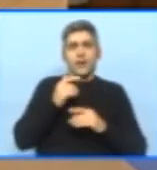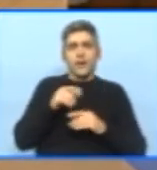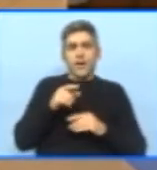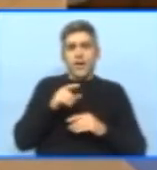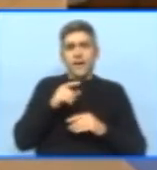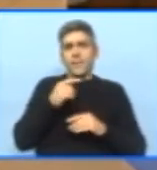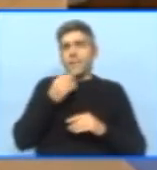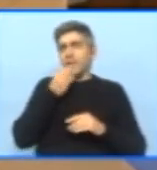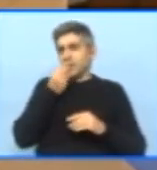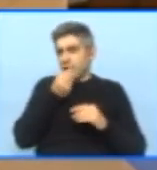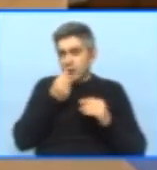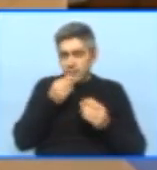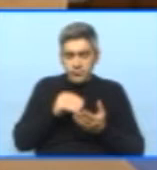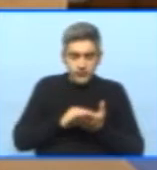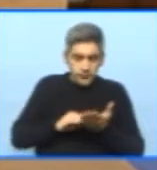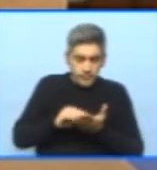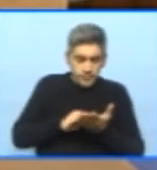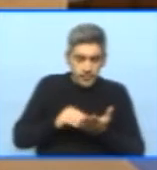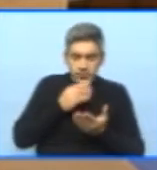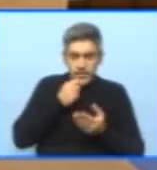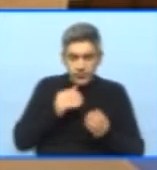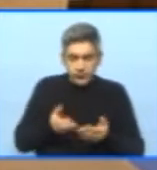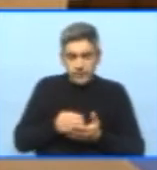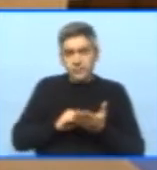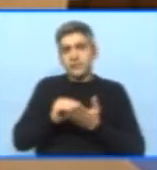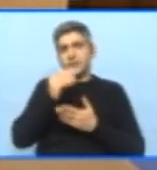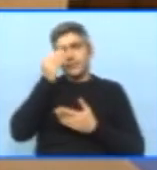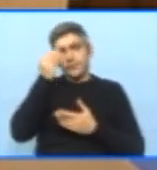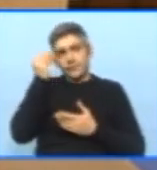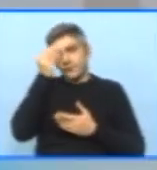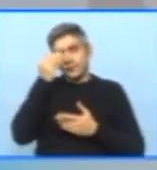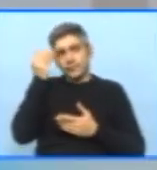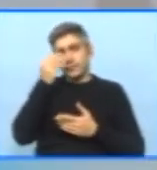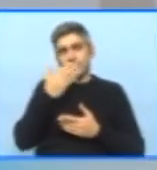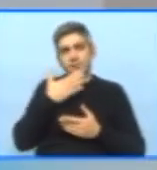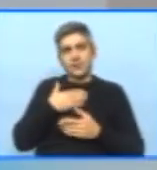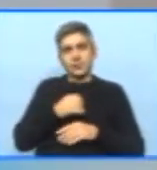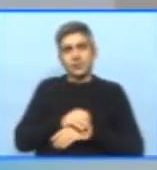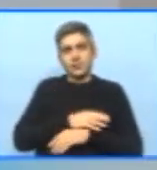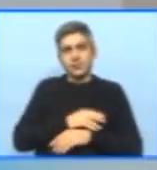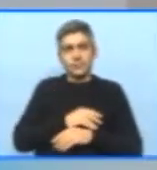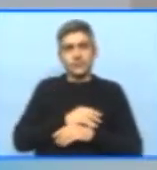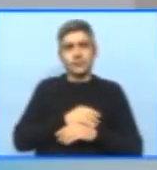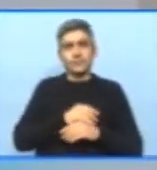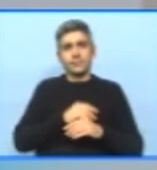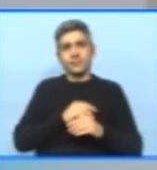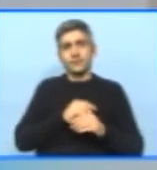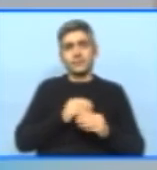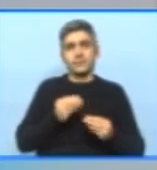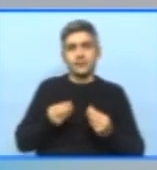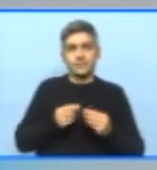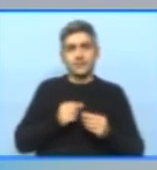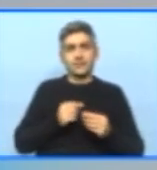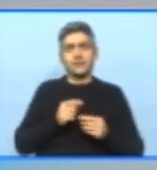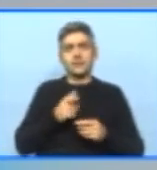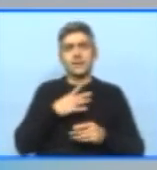tenha com a saliva misturado na terra e tenha posto o lodo enfim, ficamos assim um bocadinho impressionados com este gesto.